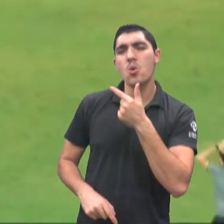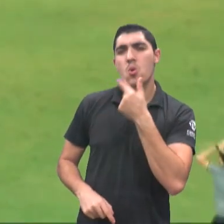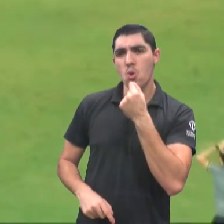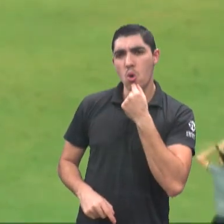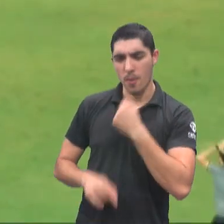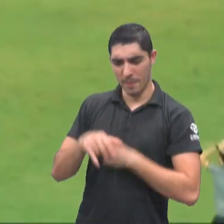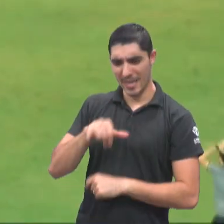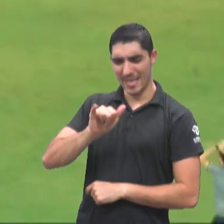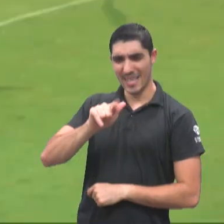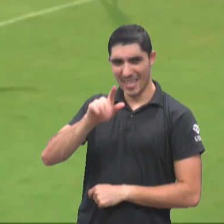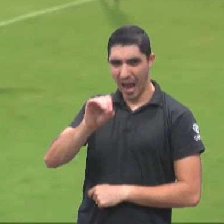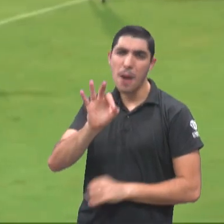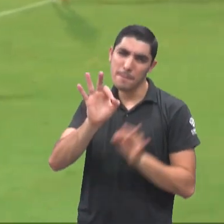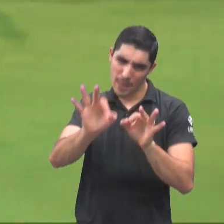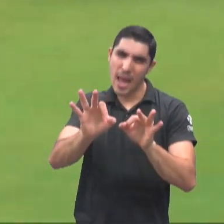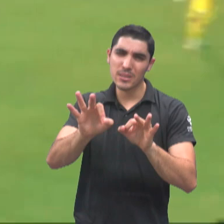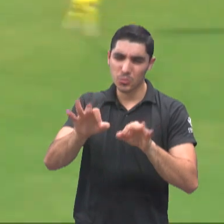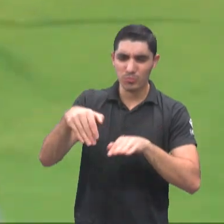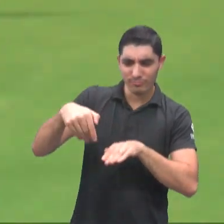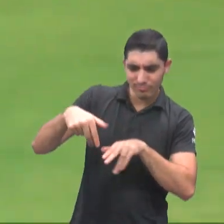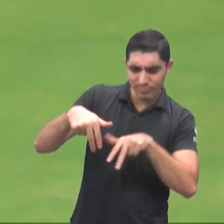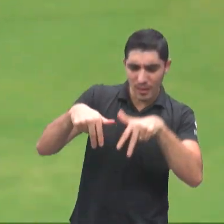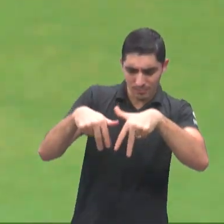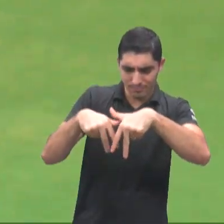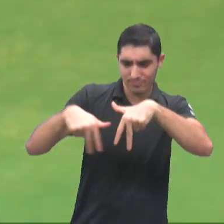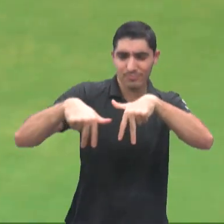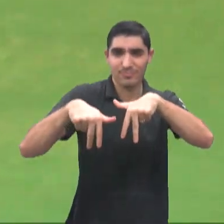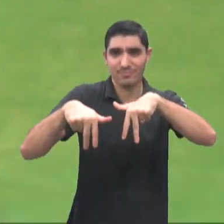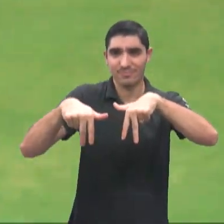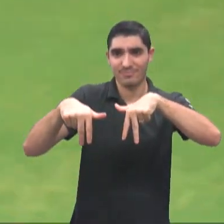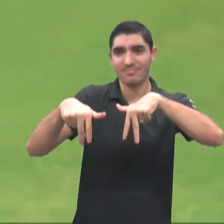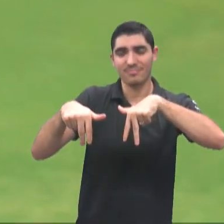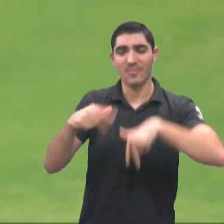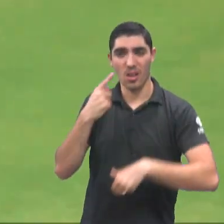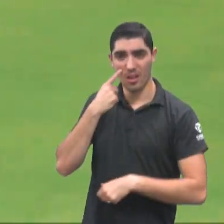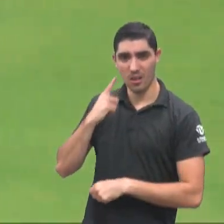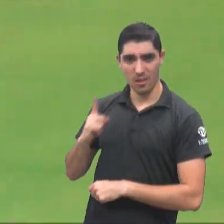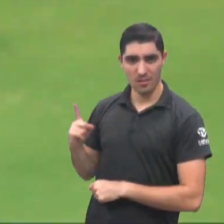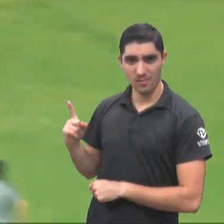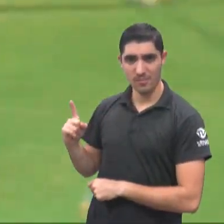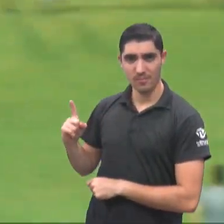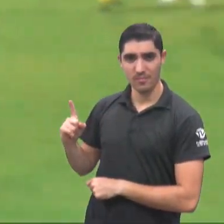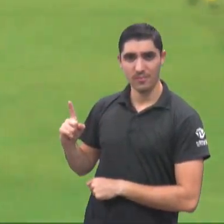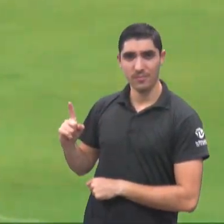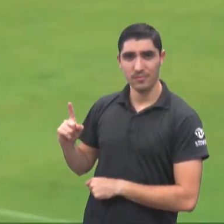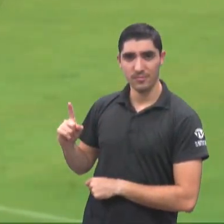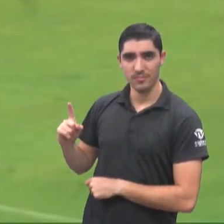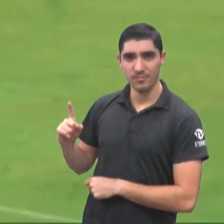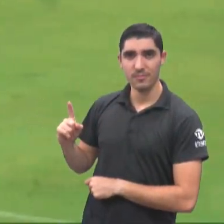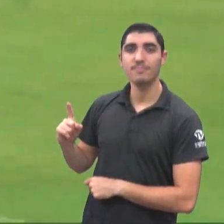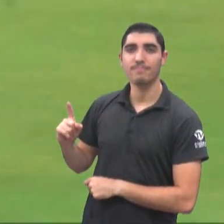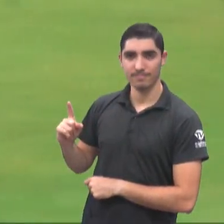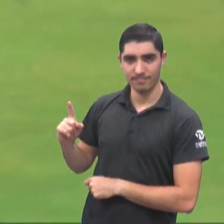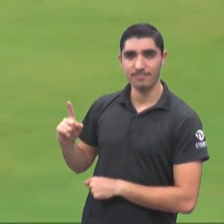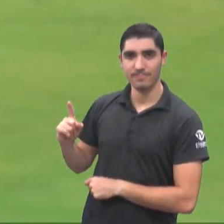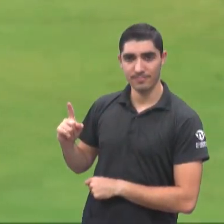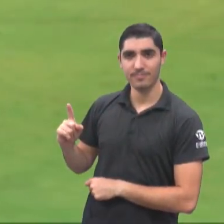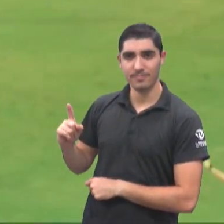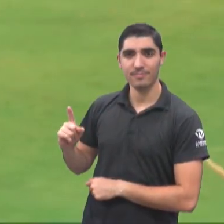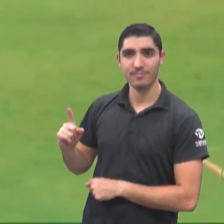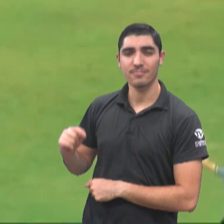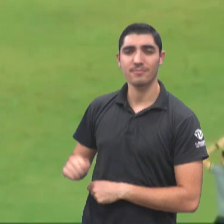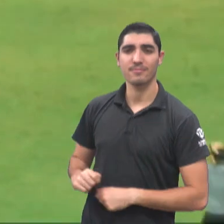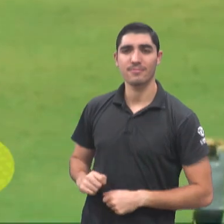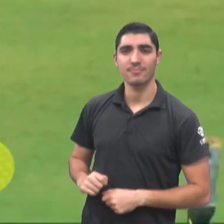um pouquinho à frente ali da marcação na hora do chute do Emanuel. A gente vai ver de novo ali, ó. Olha só, tem o chute do Emanuel, muito forte o chute, o goleiro espalma para o meio da